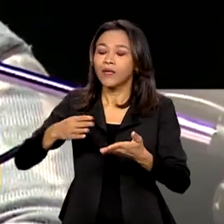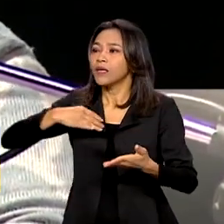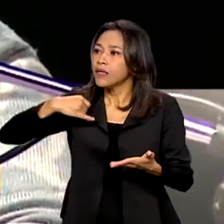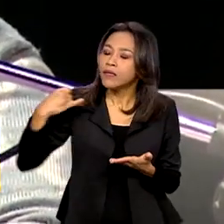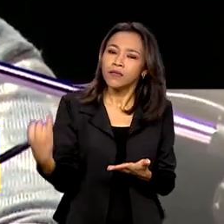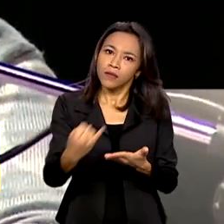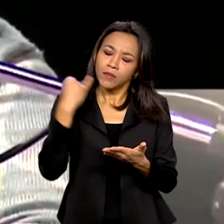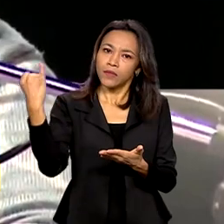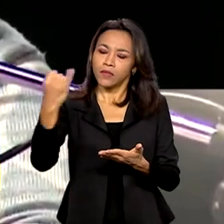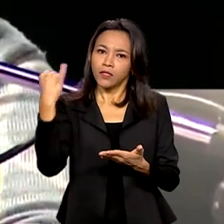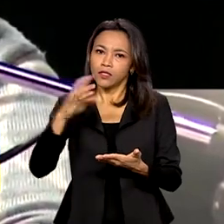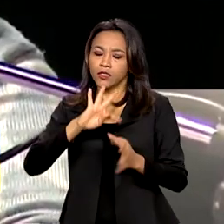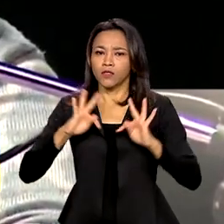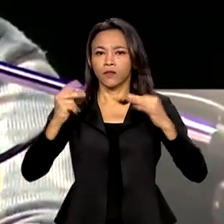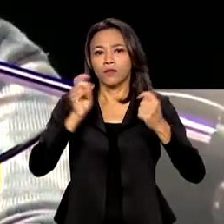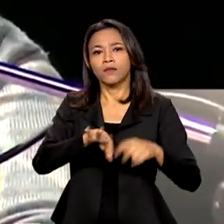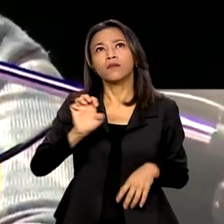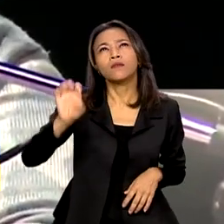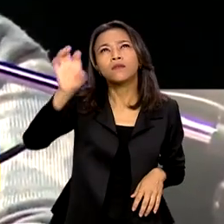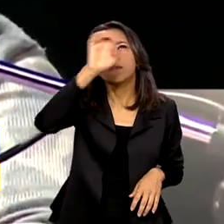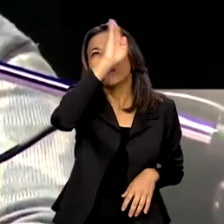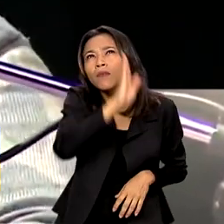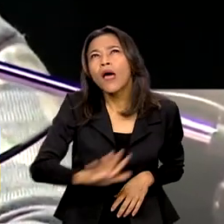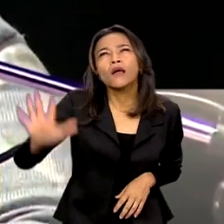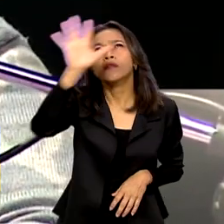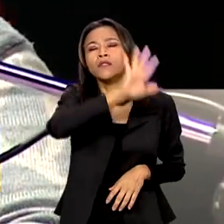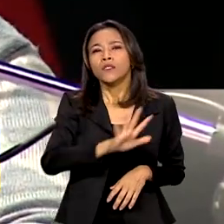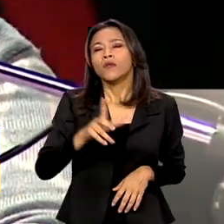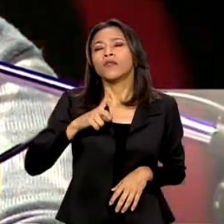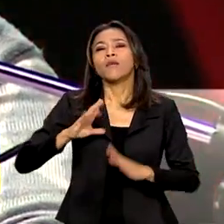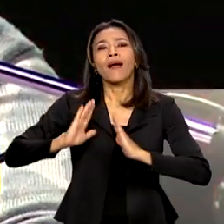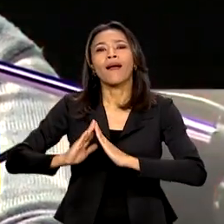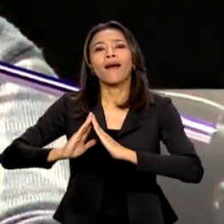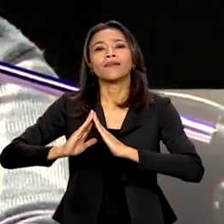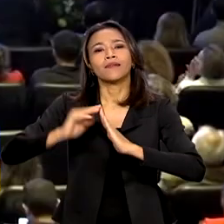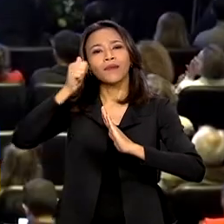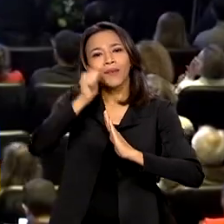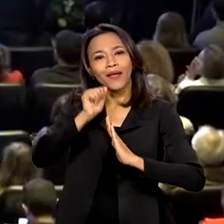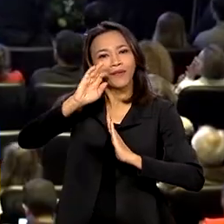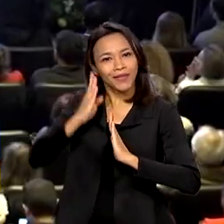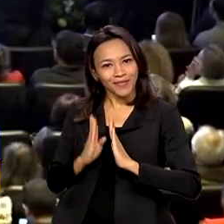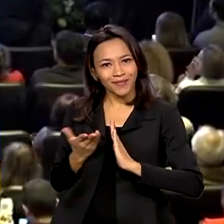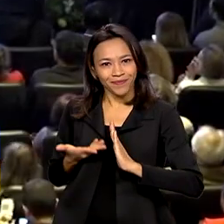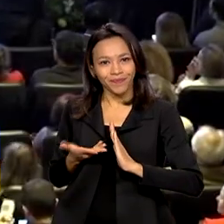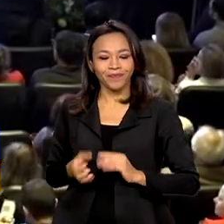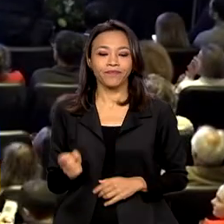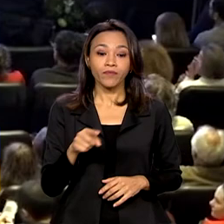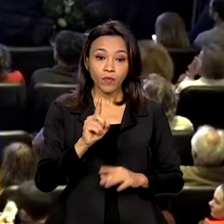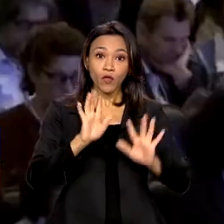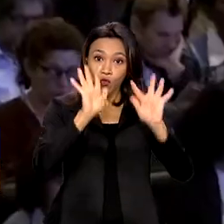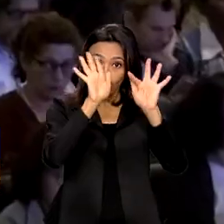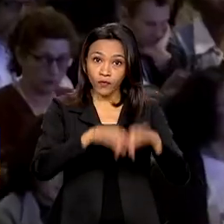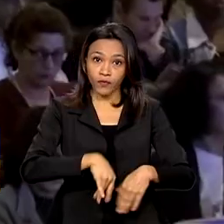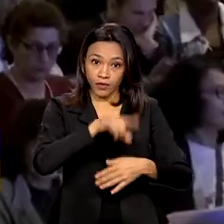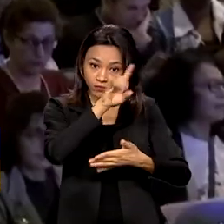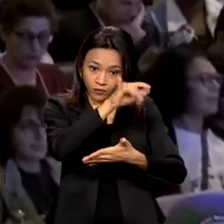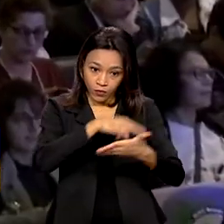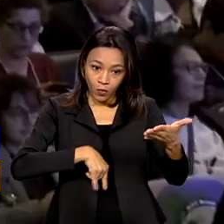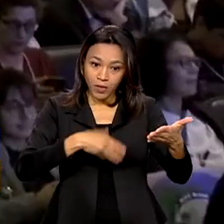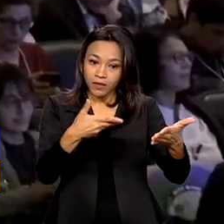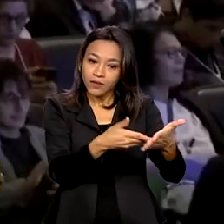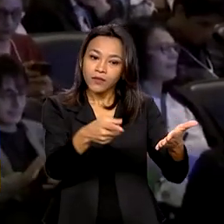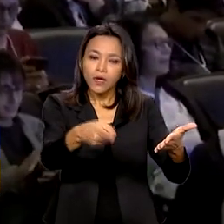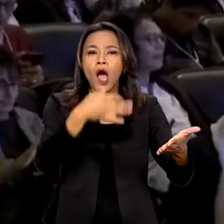que todos os estados do Brasil tenham uma Casa da Mulher Brasileira. O documento final, incorporando os resultados